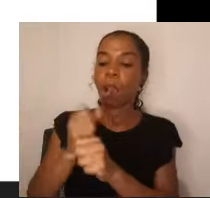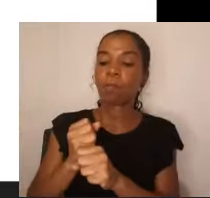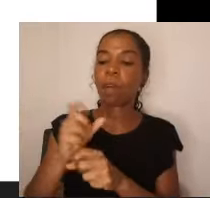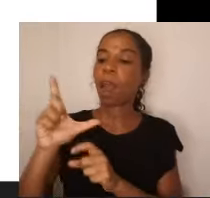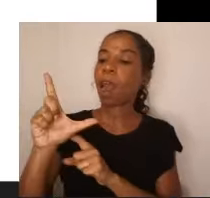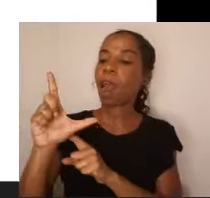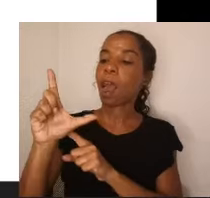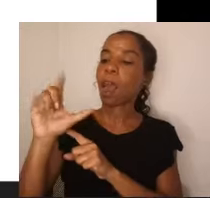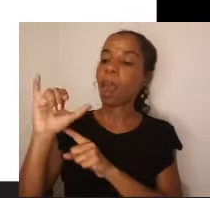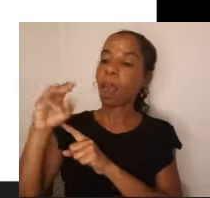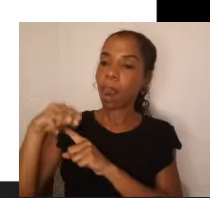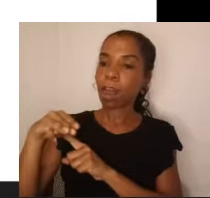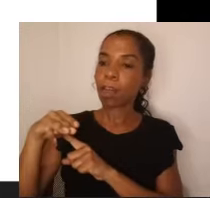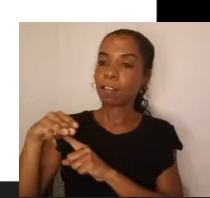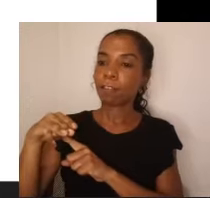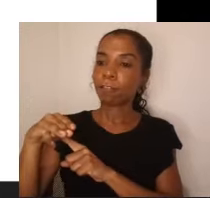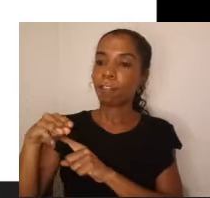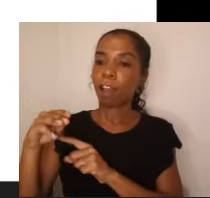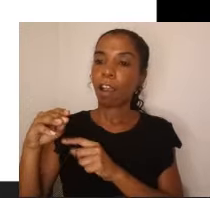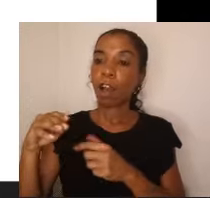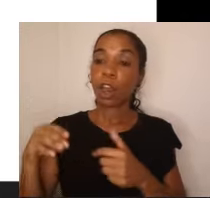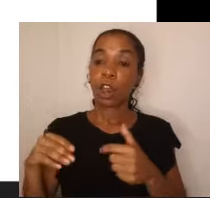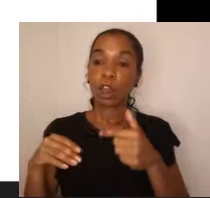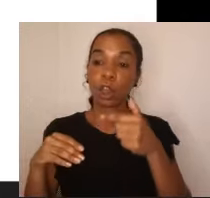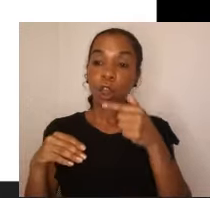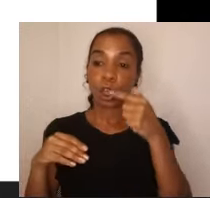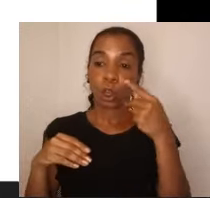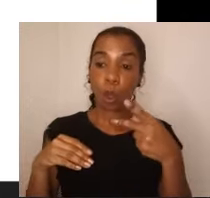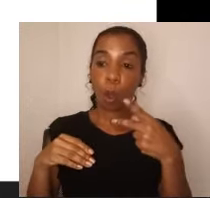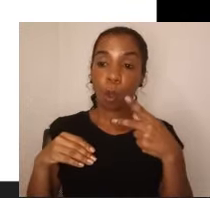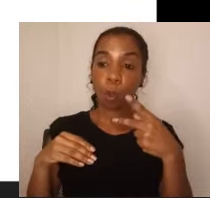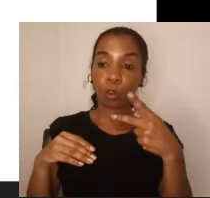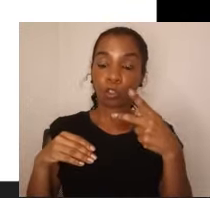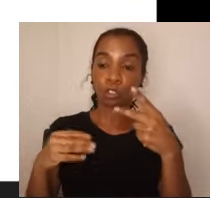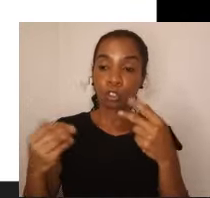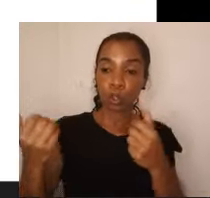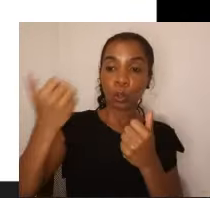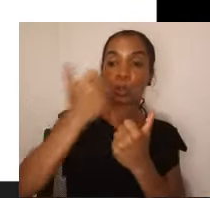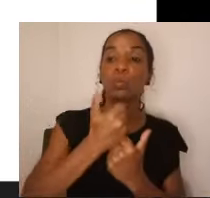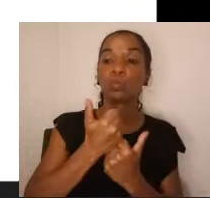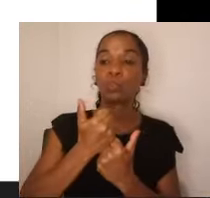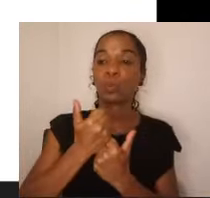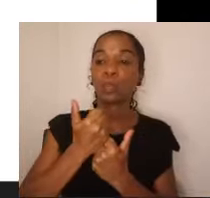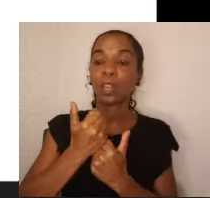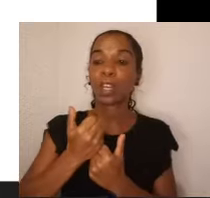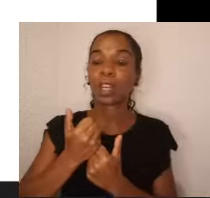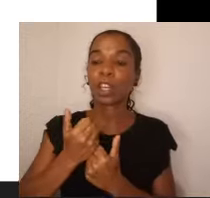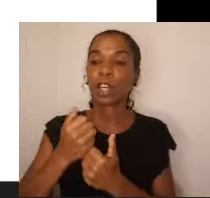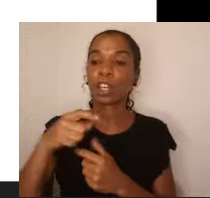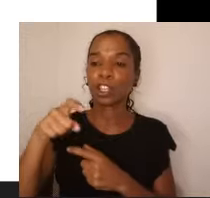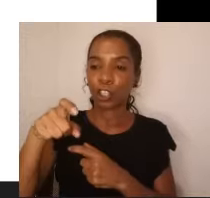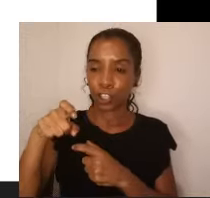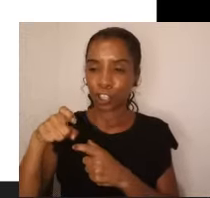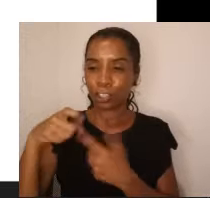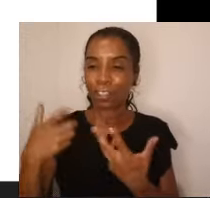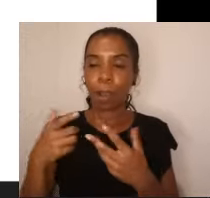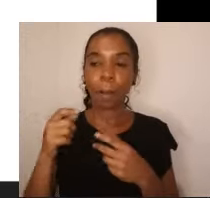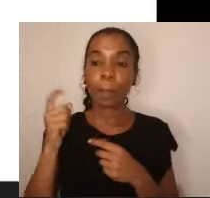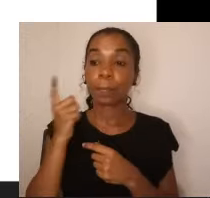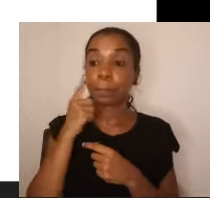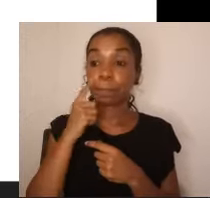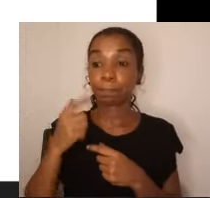o 2 e substituir no lugar do x. Então isso vai ser 2 ao quadrado mais